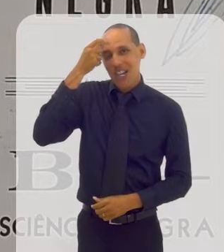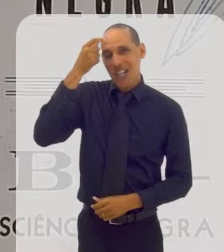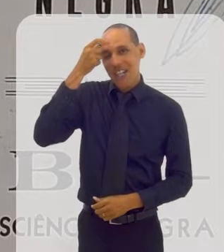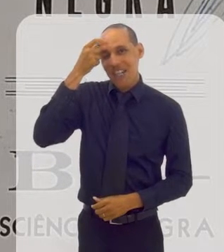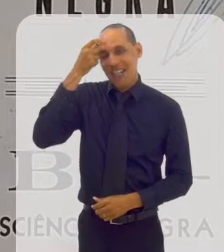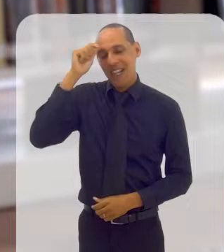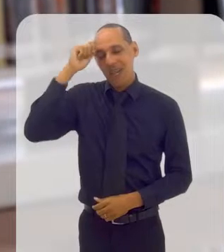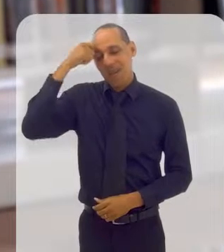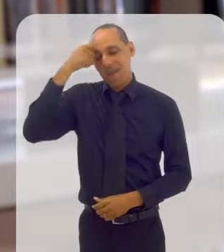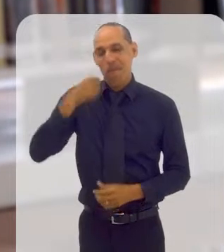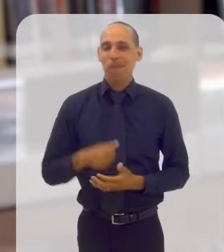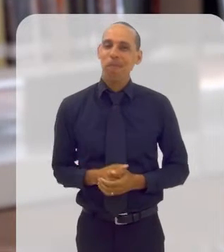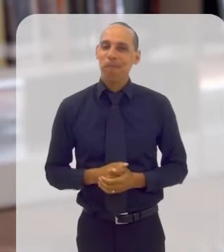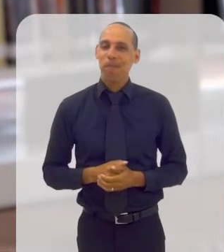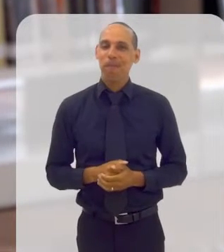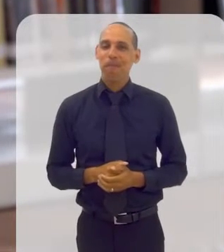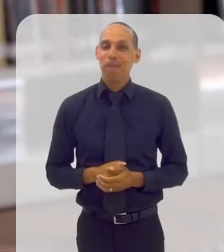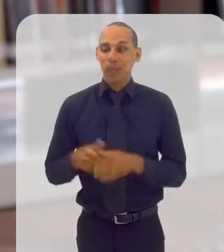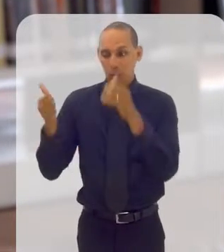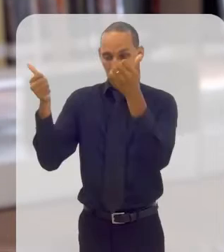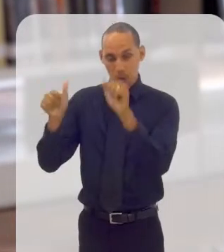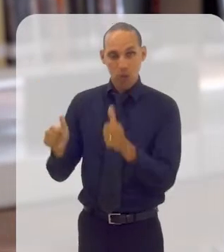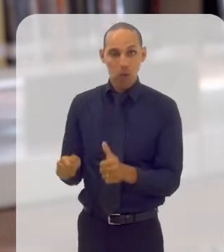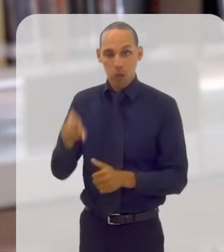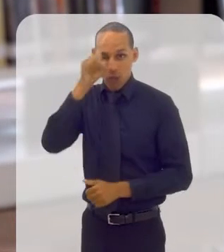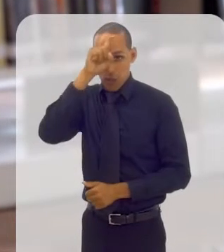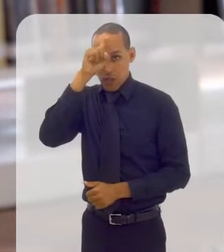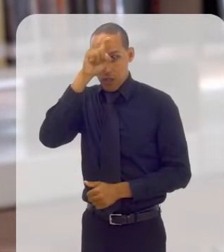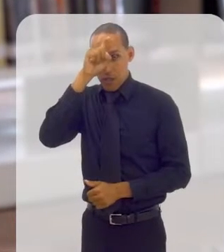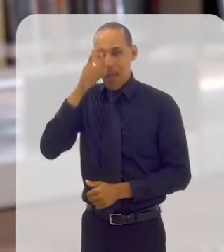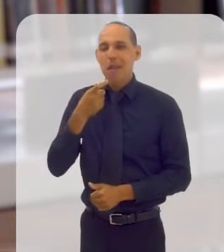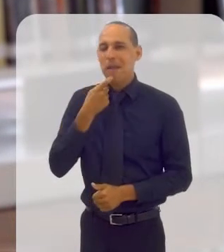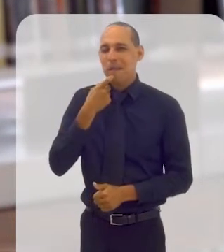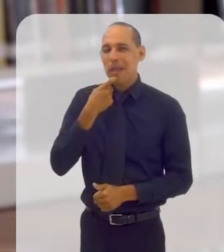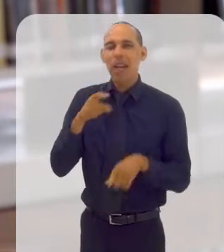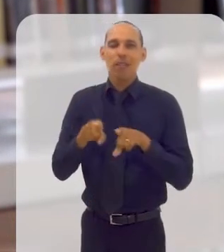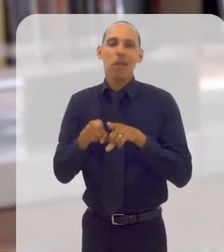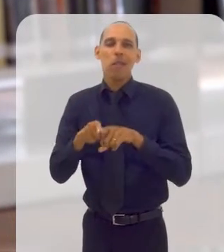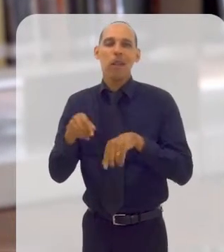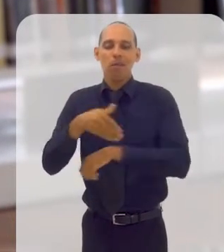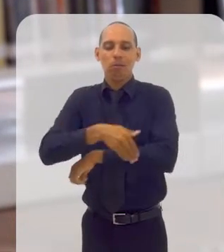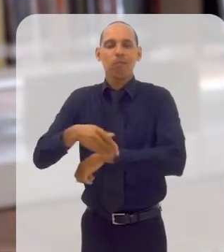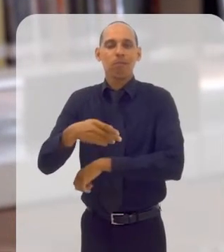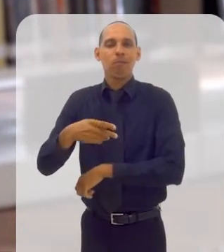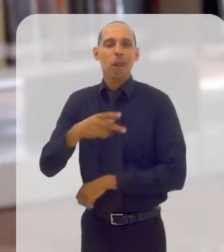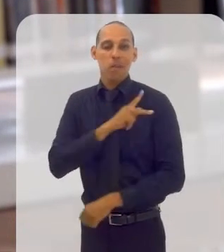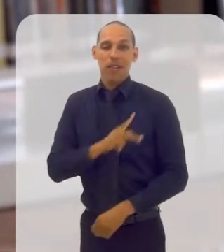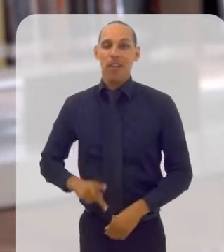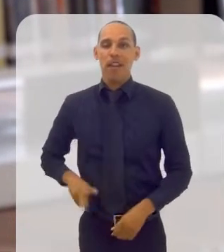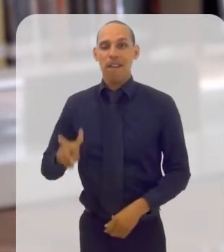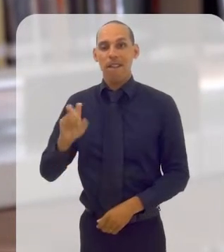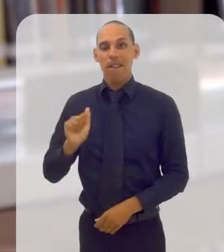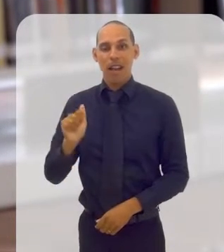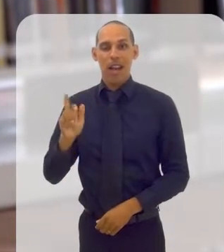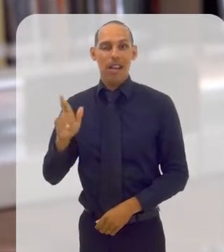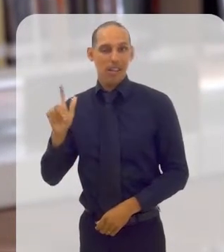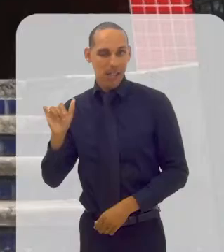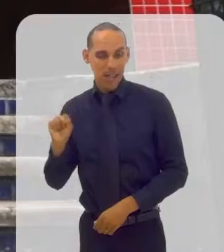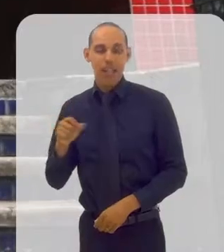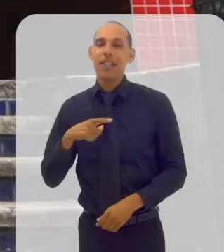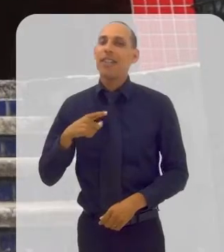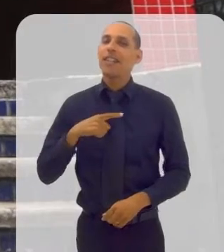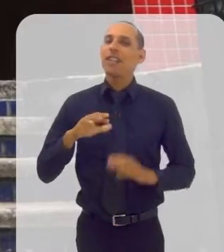Negra. Um pouco próximo ao monumento Zumbi dos Palmares, na Avenida Presidente Vargas, está localizada